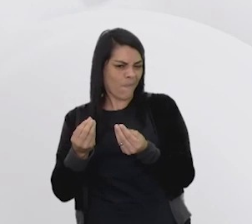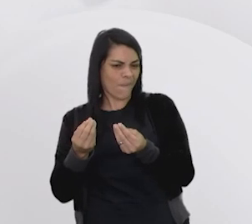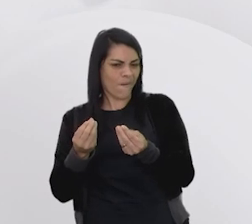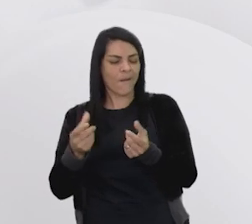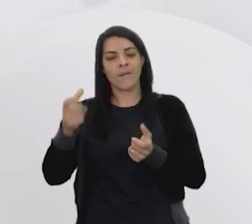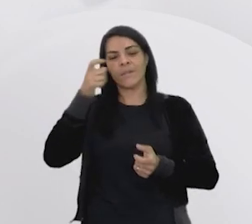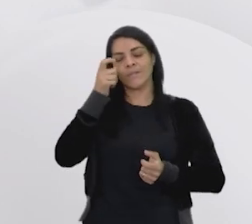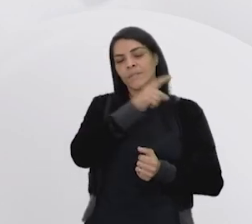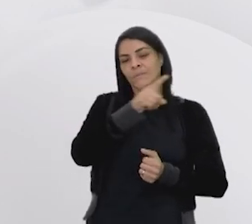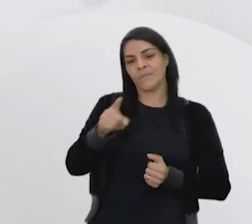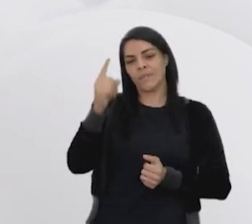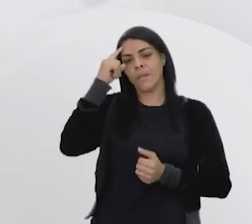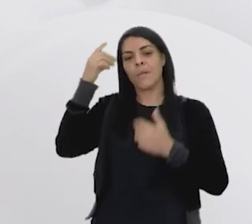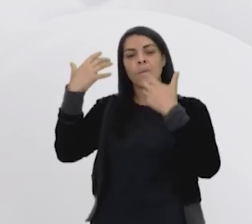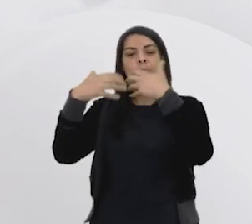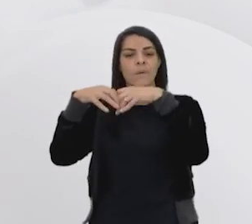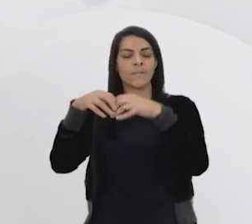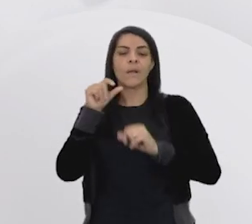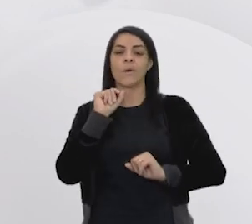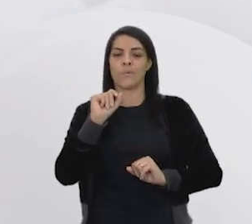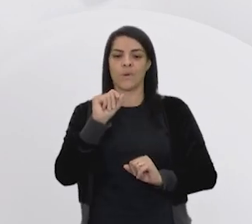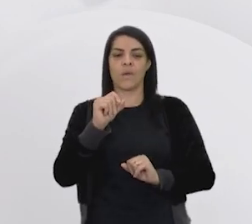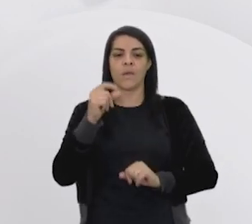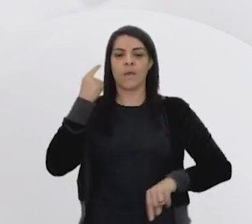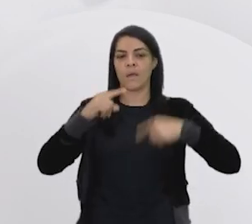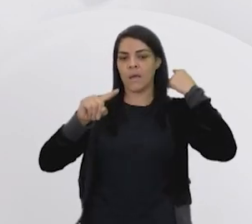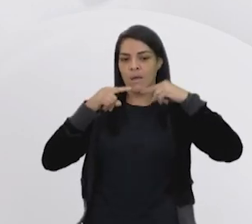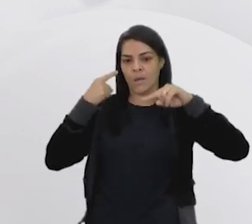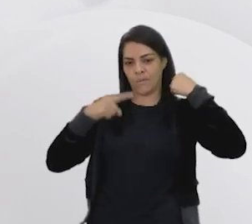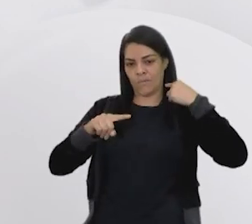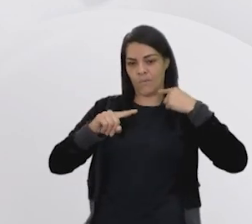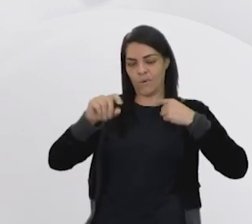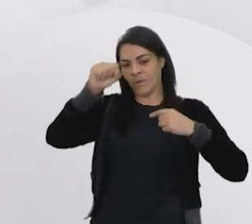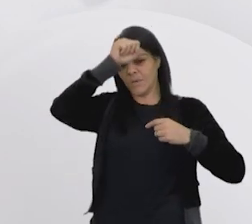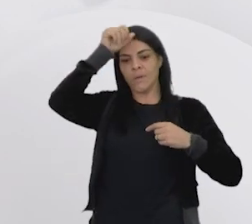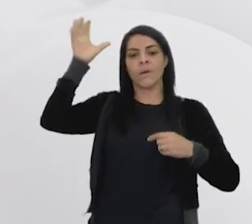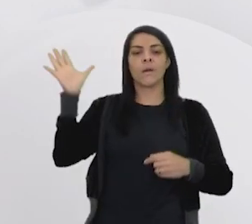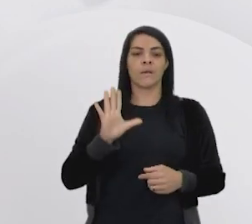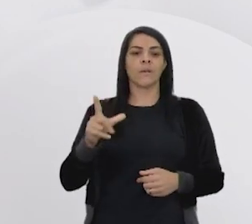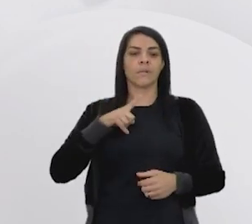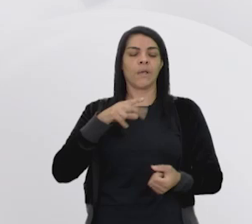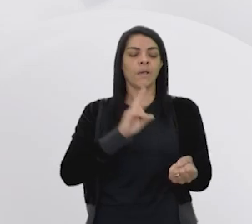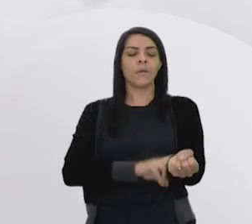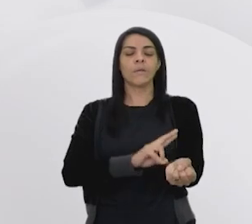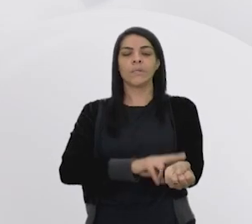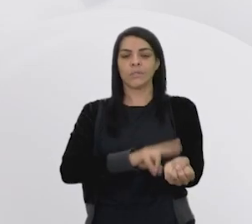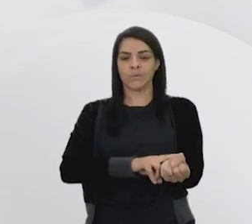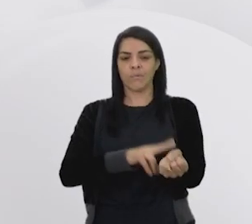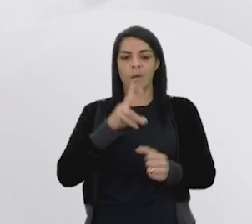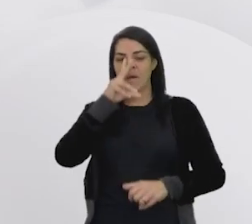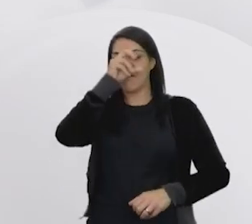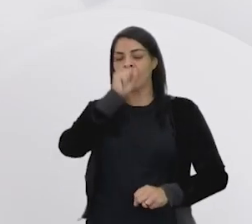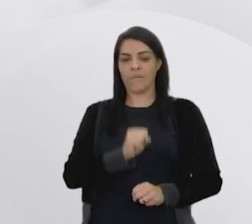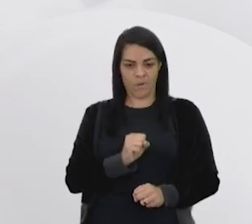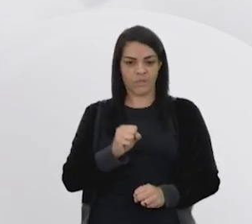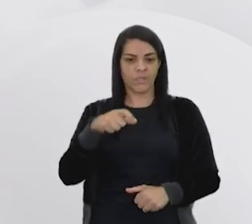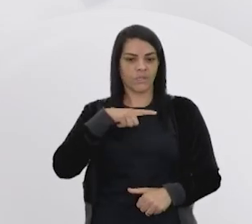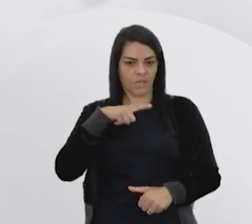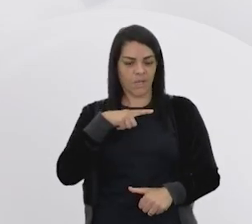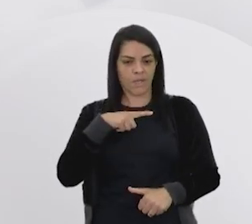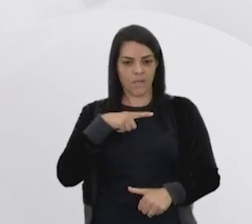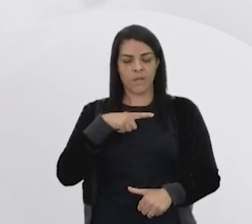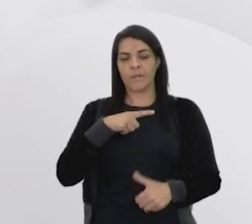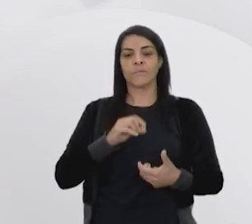interessante você pensar que a música africana em geral tem uma base rítmica bastante forte. Então o lundu ele pega os passos